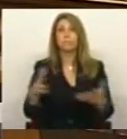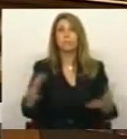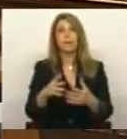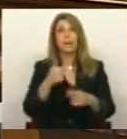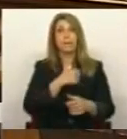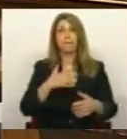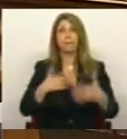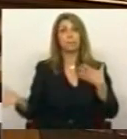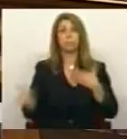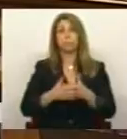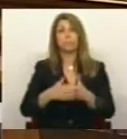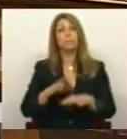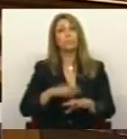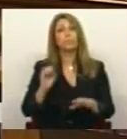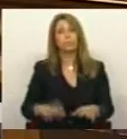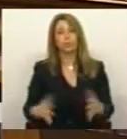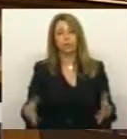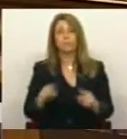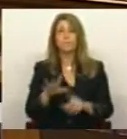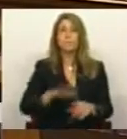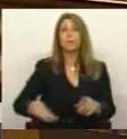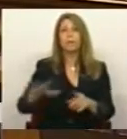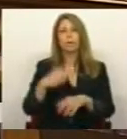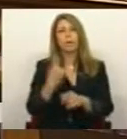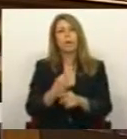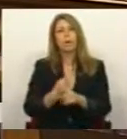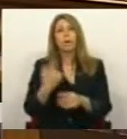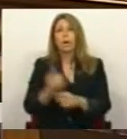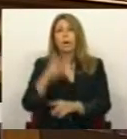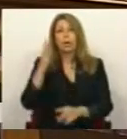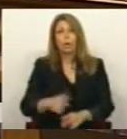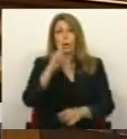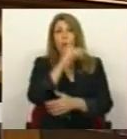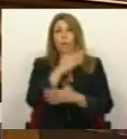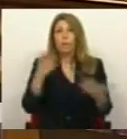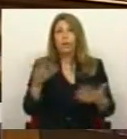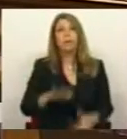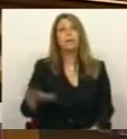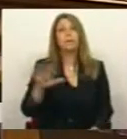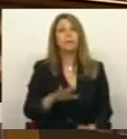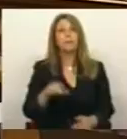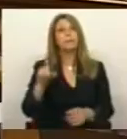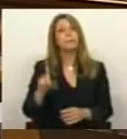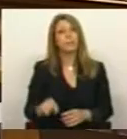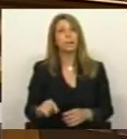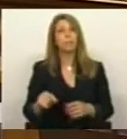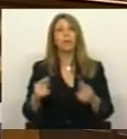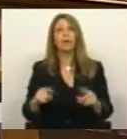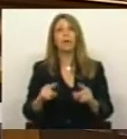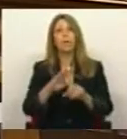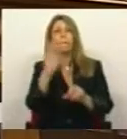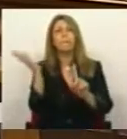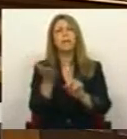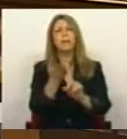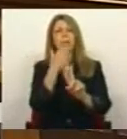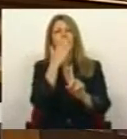empresa. Neste contexto, para além da injustiça que esta situação potencia, ela representa ainda também uma espécie de